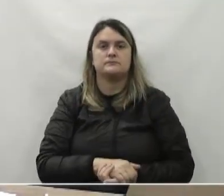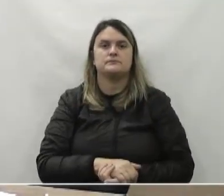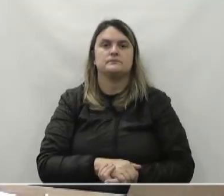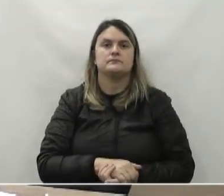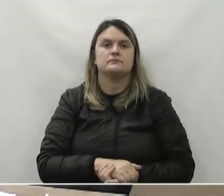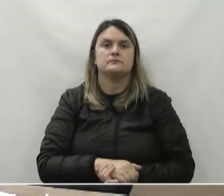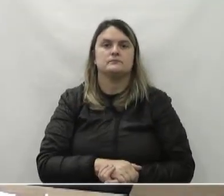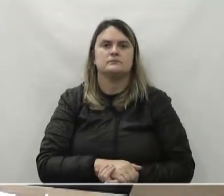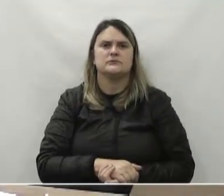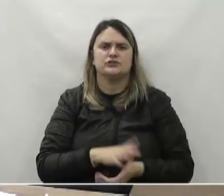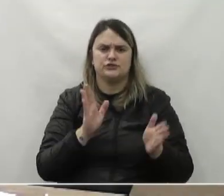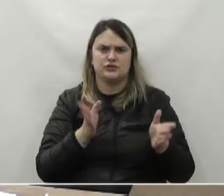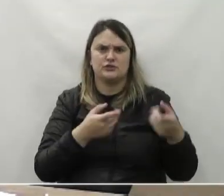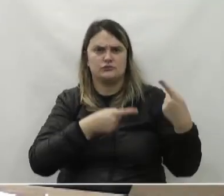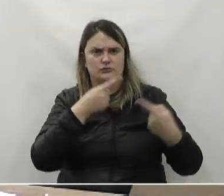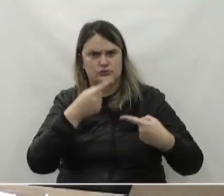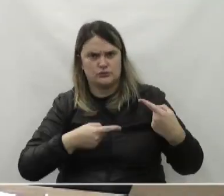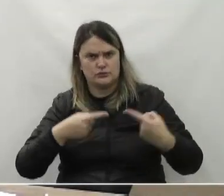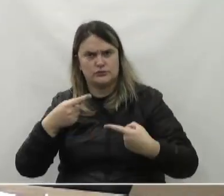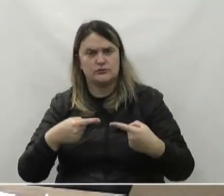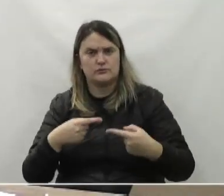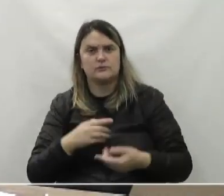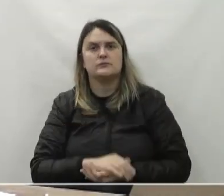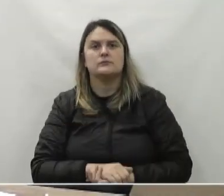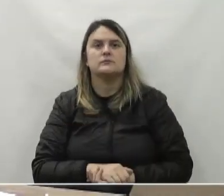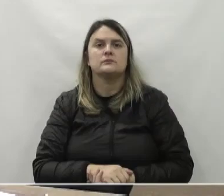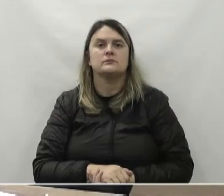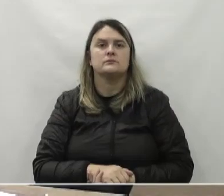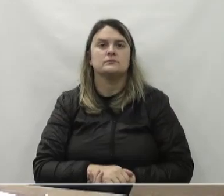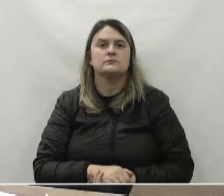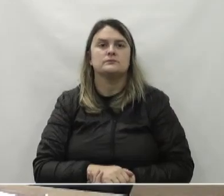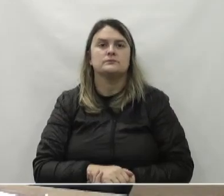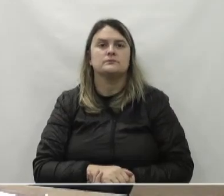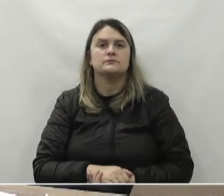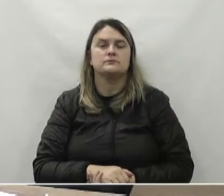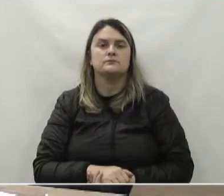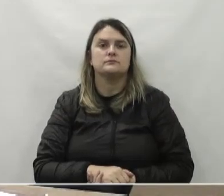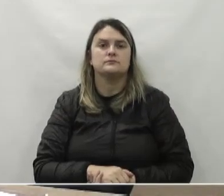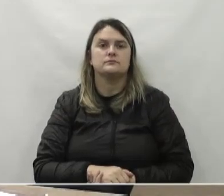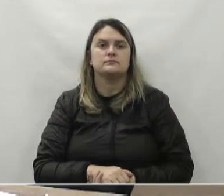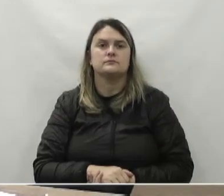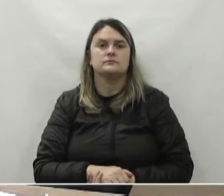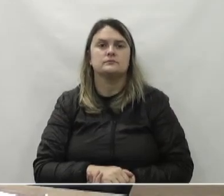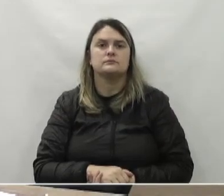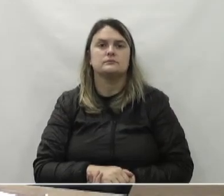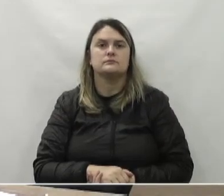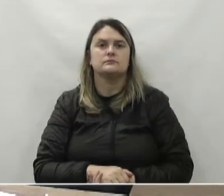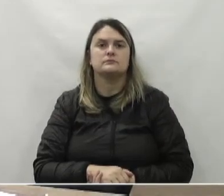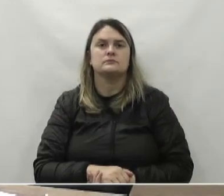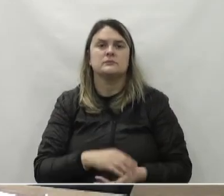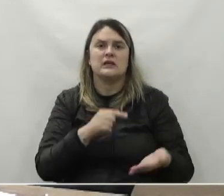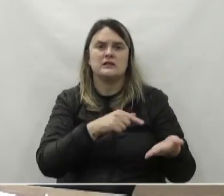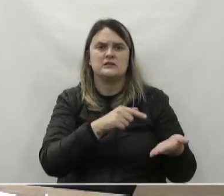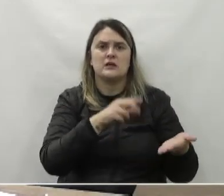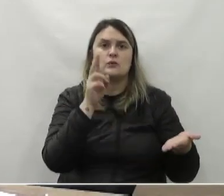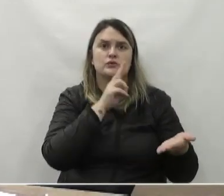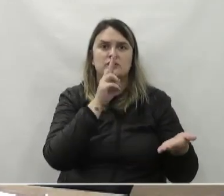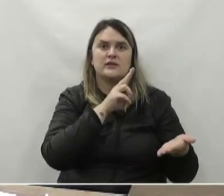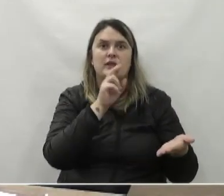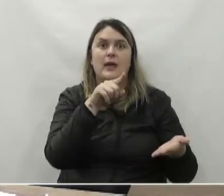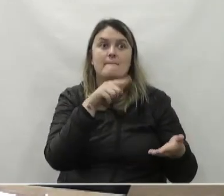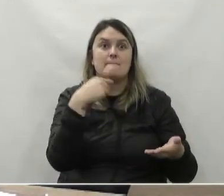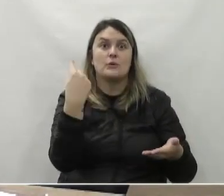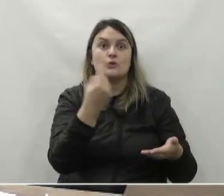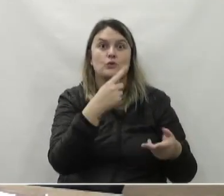aqui debatido há muito tempo, né? Então, a urgência é para a população de União da